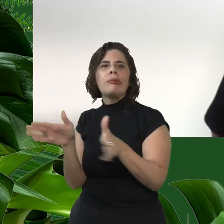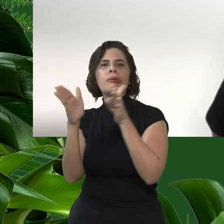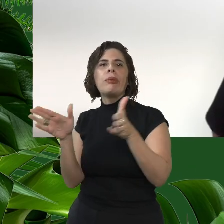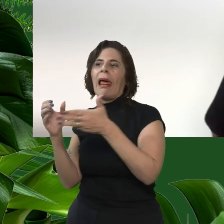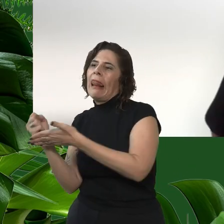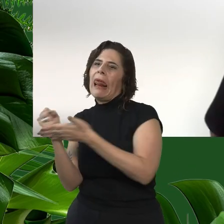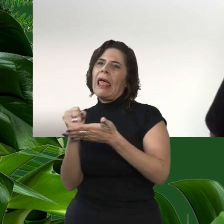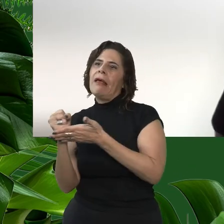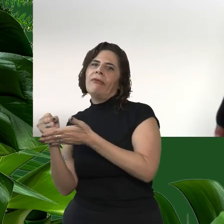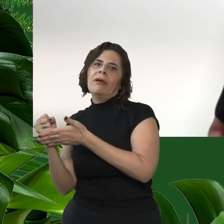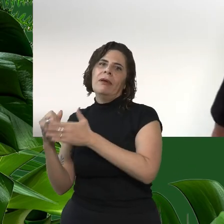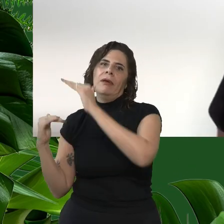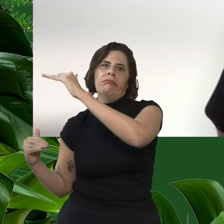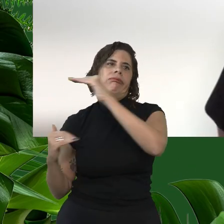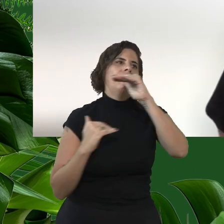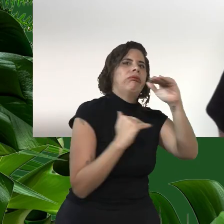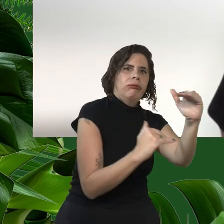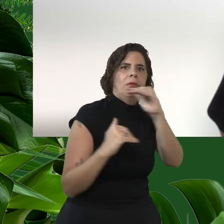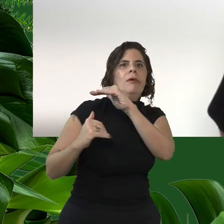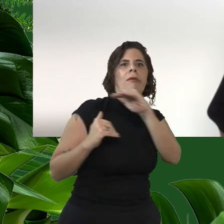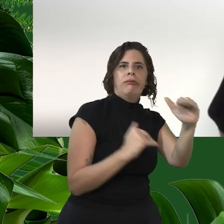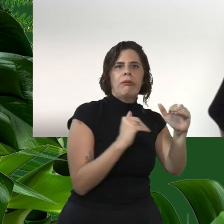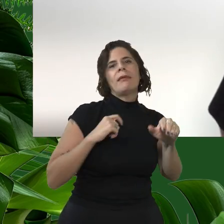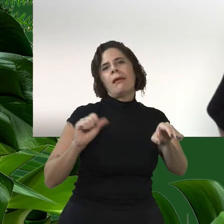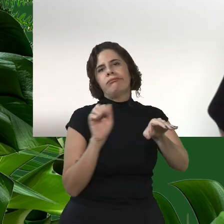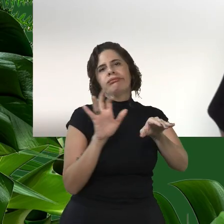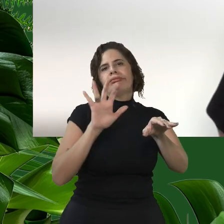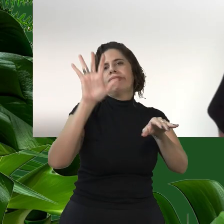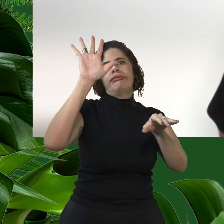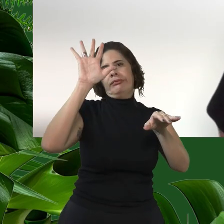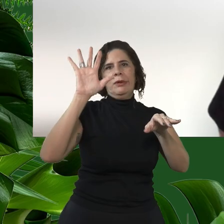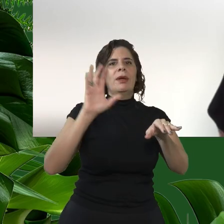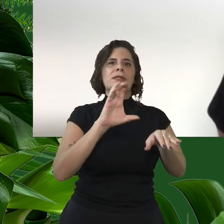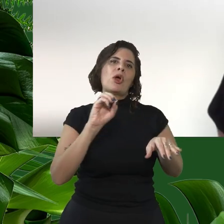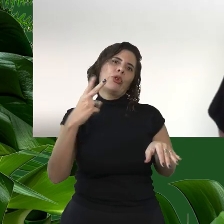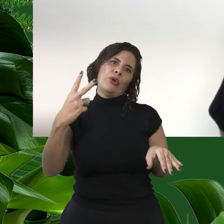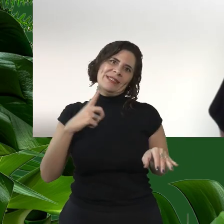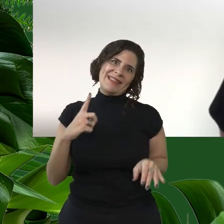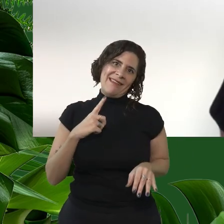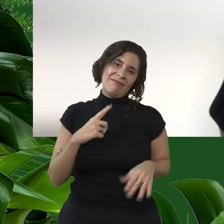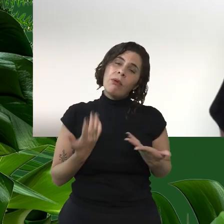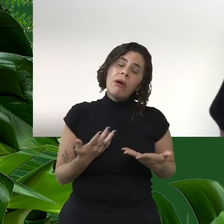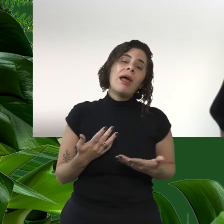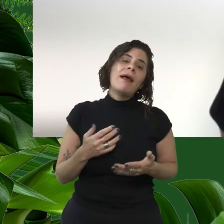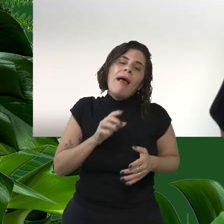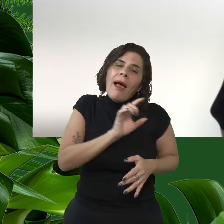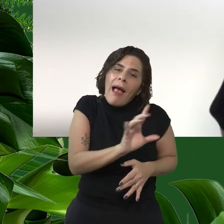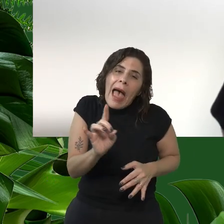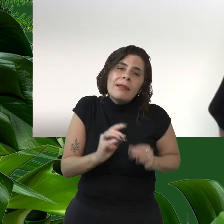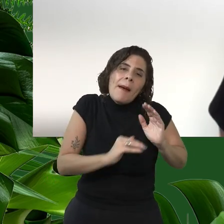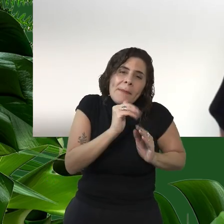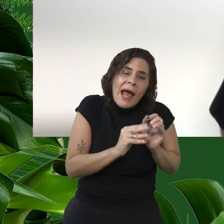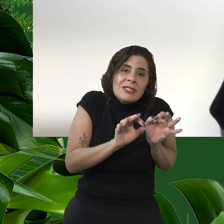reduz bastante emissão adquirindo alimentos produzidos localmente. E assim por diante. Então, a gente tem